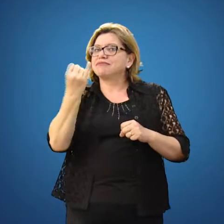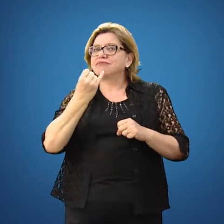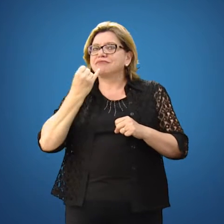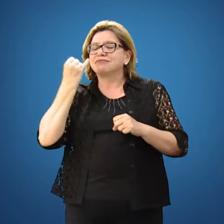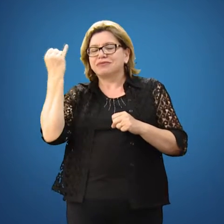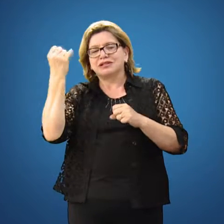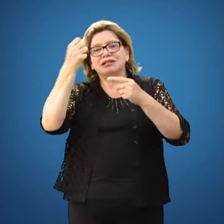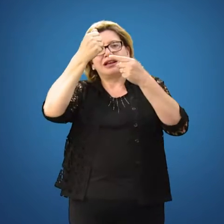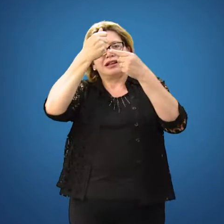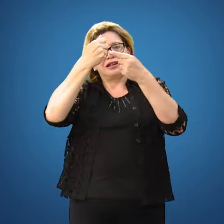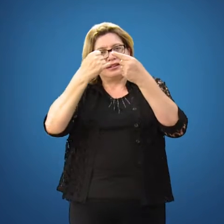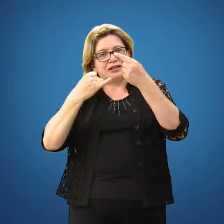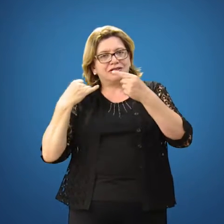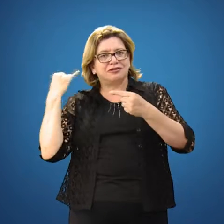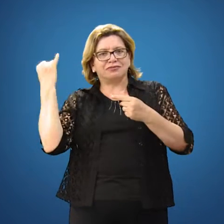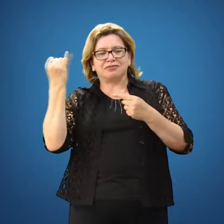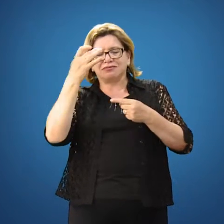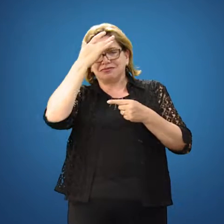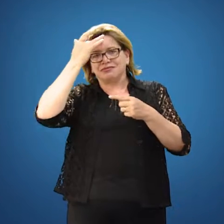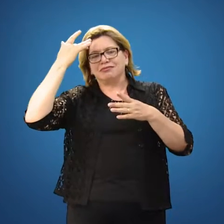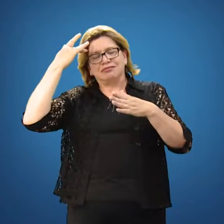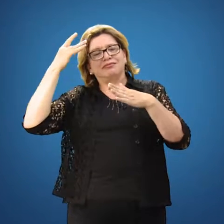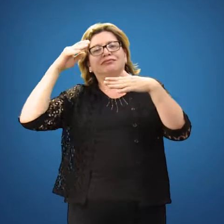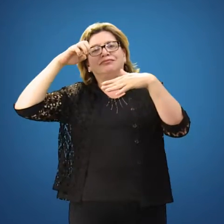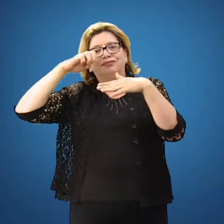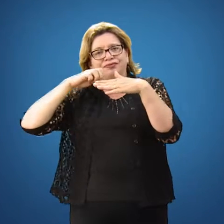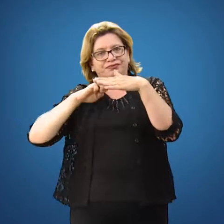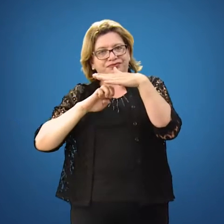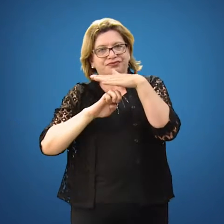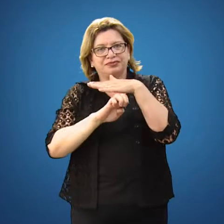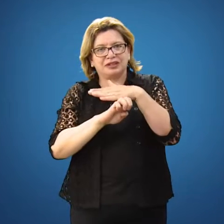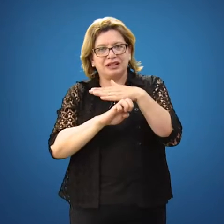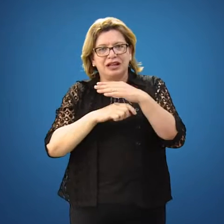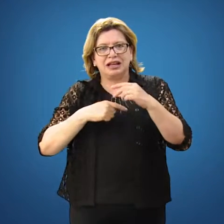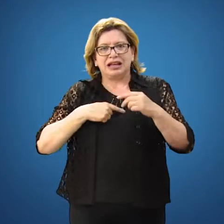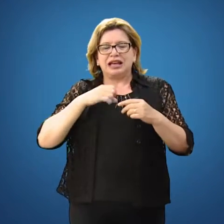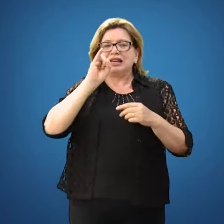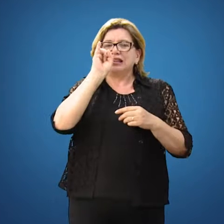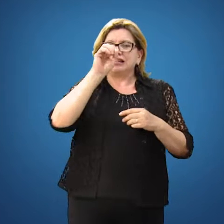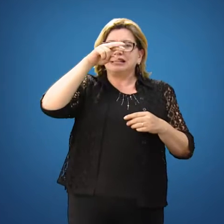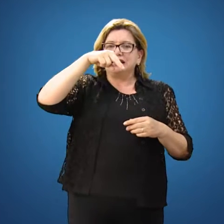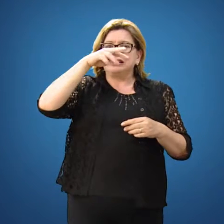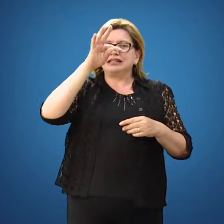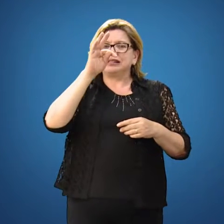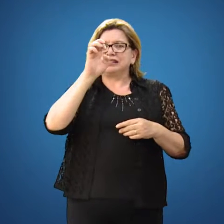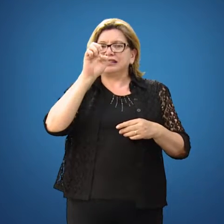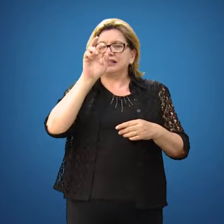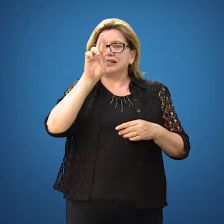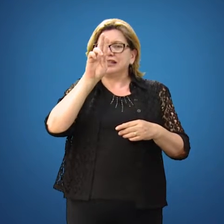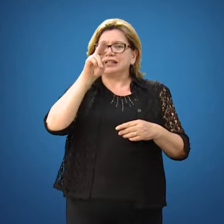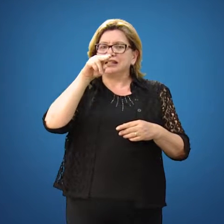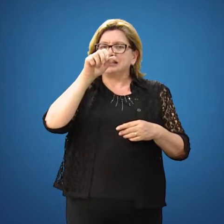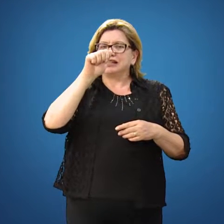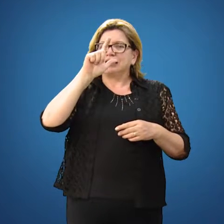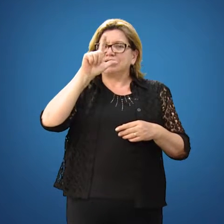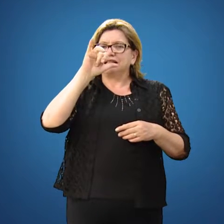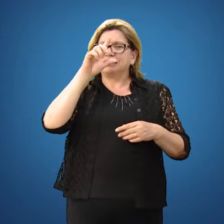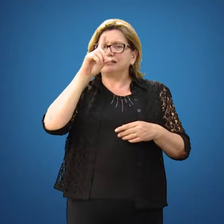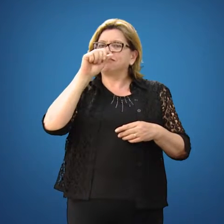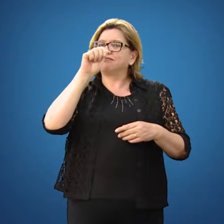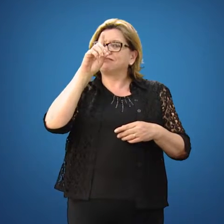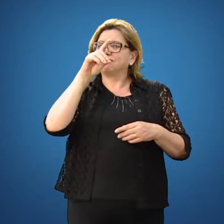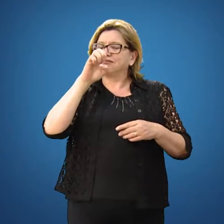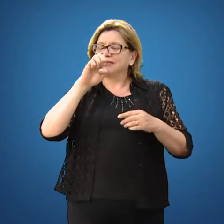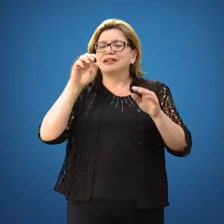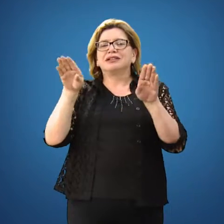característica importante do empreendedor, né, é essa internalidade e esse desejo, esse sonho de